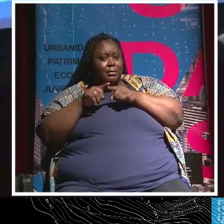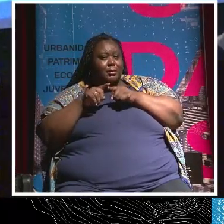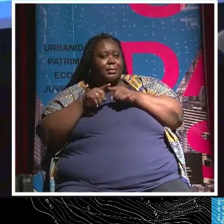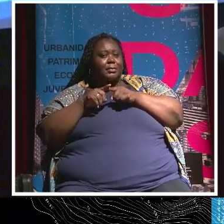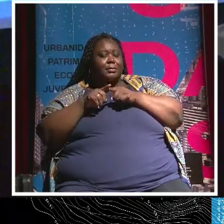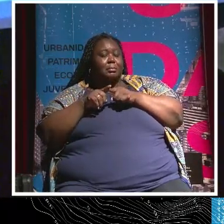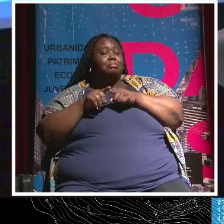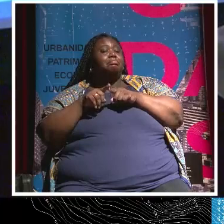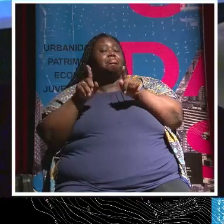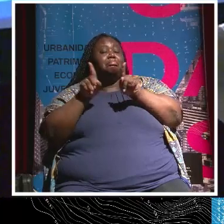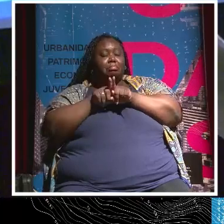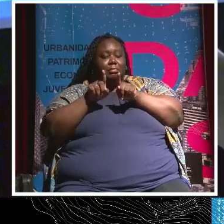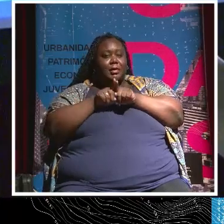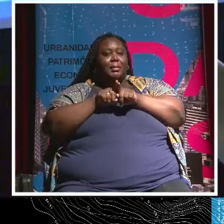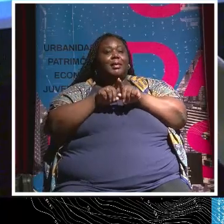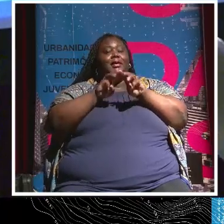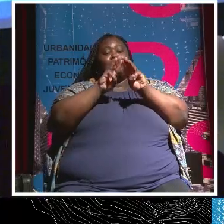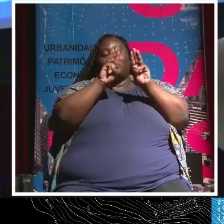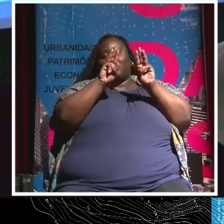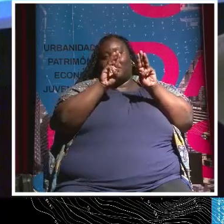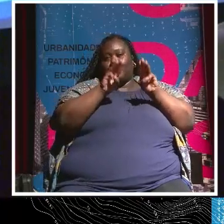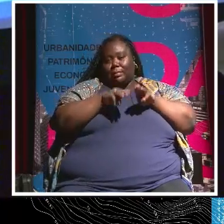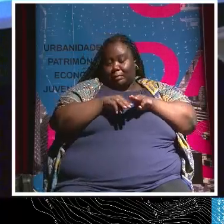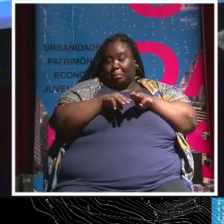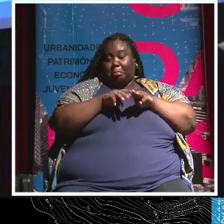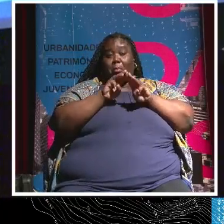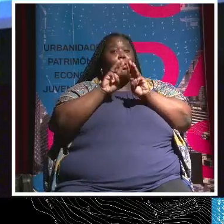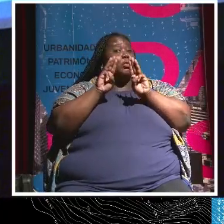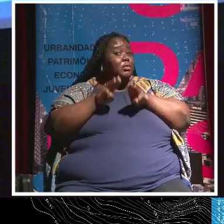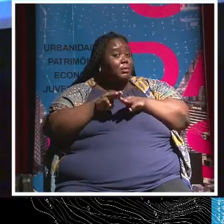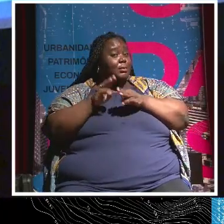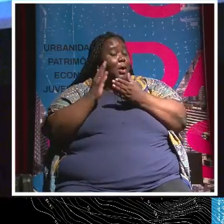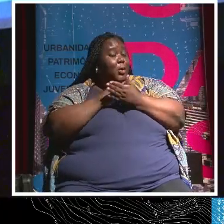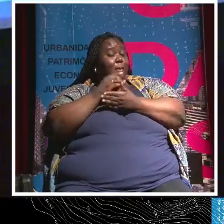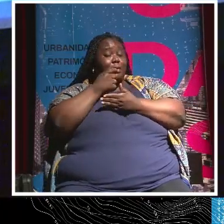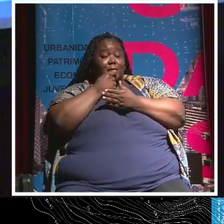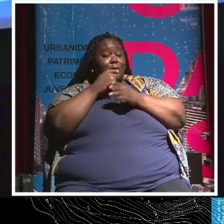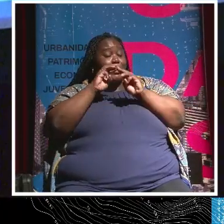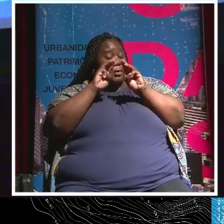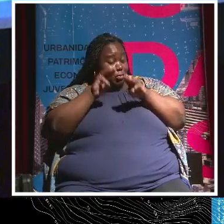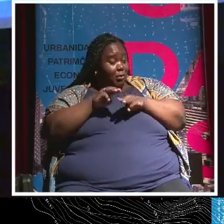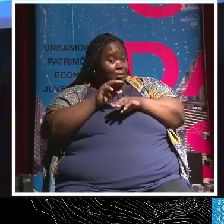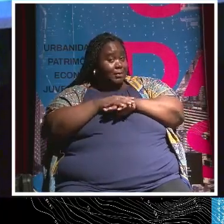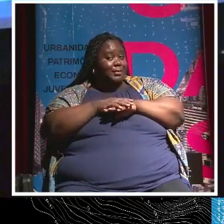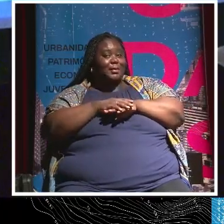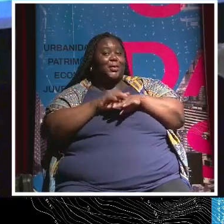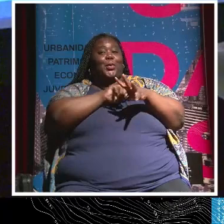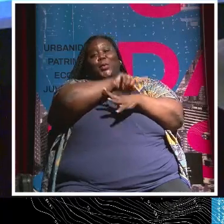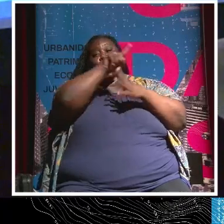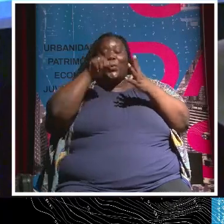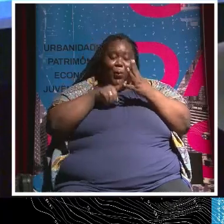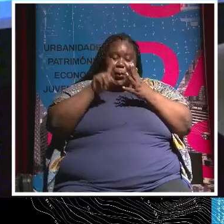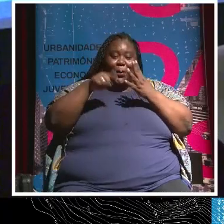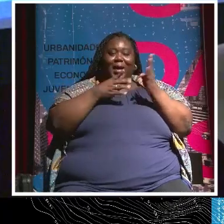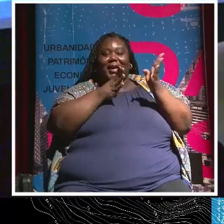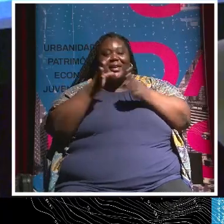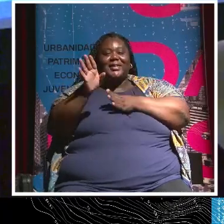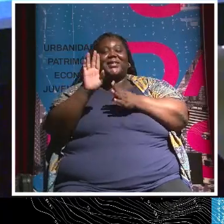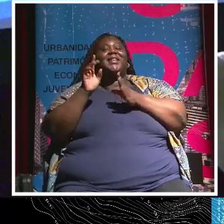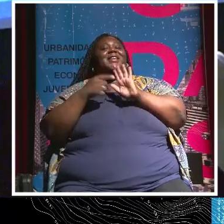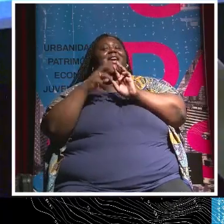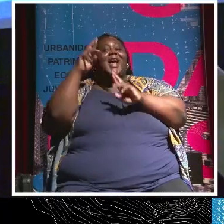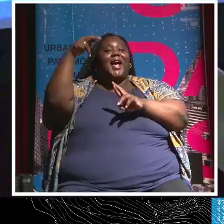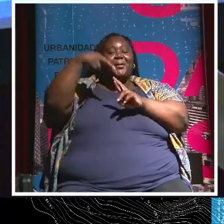le Musée, desculpa o francês, tá? Também Os Quatro Rios, Representação de África na Literatura